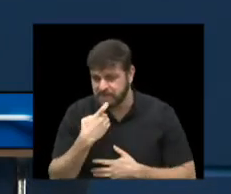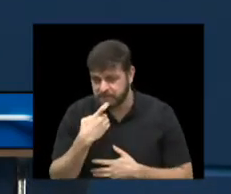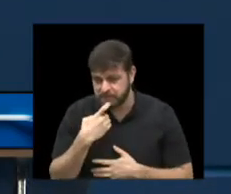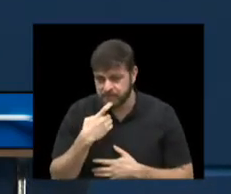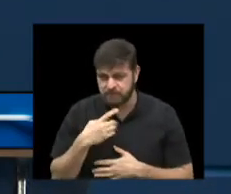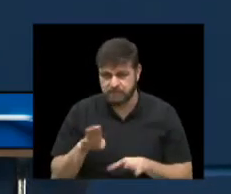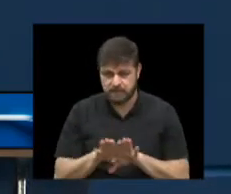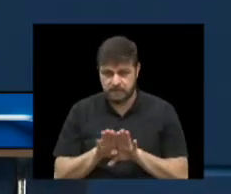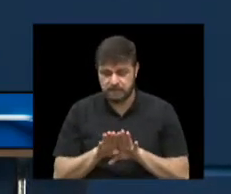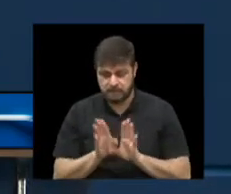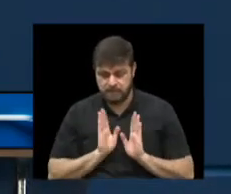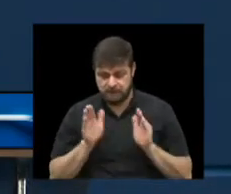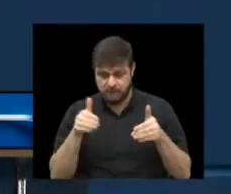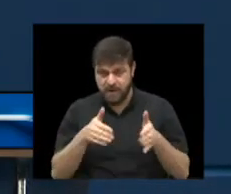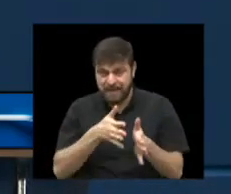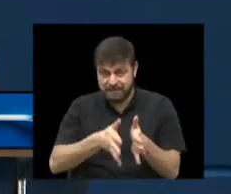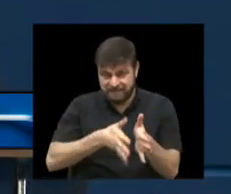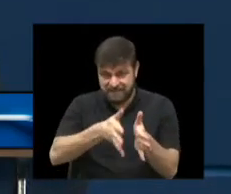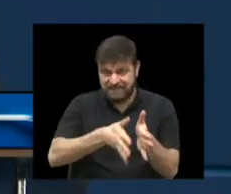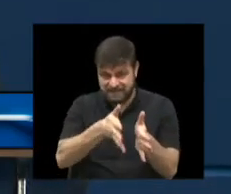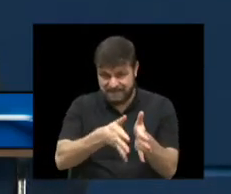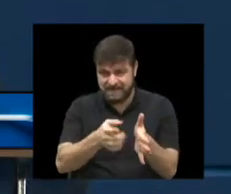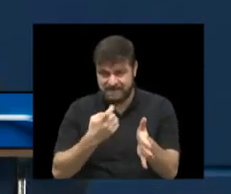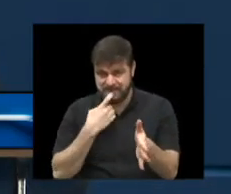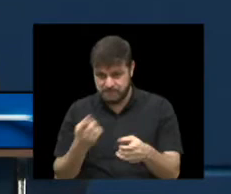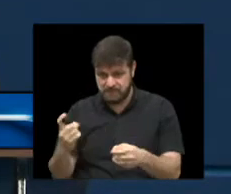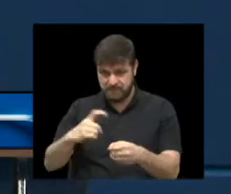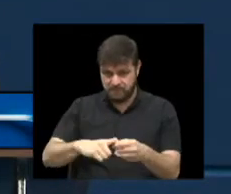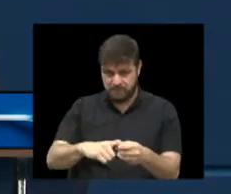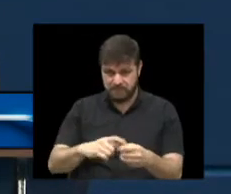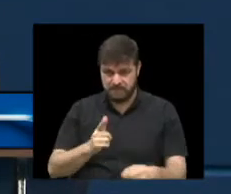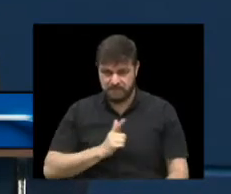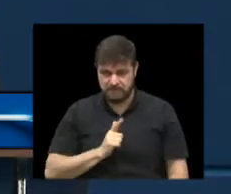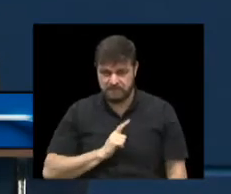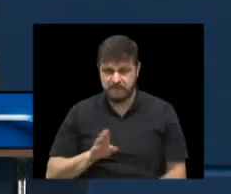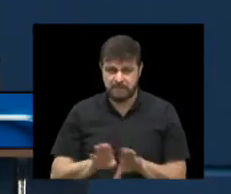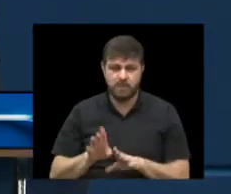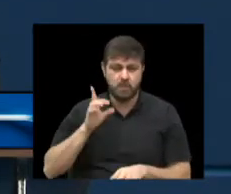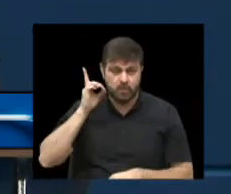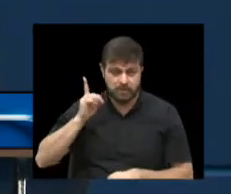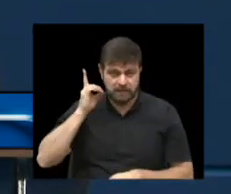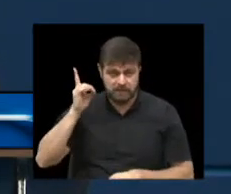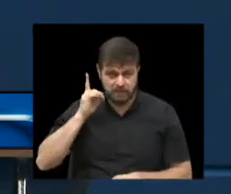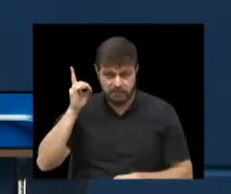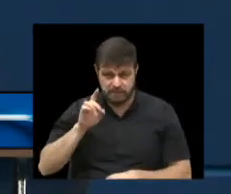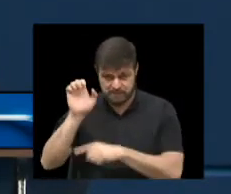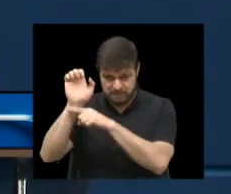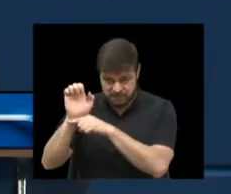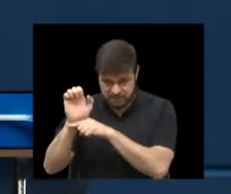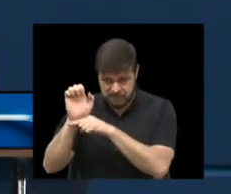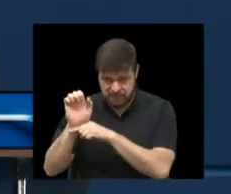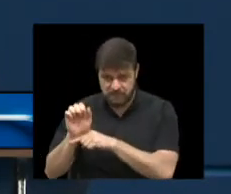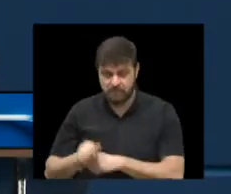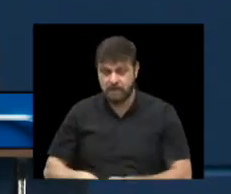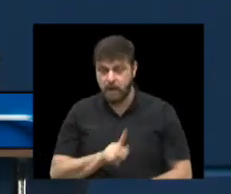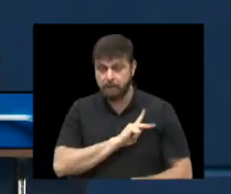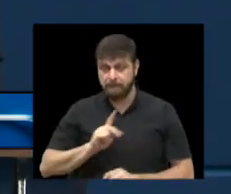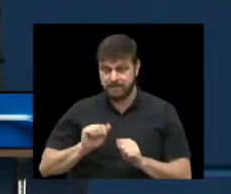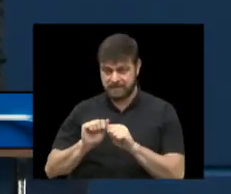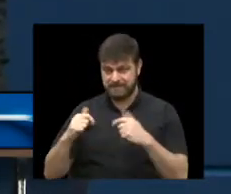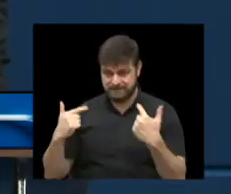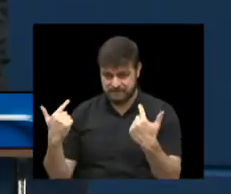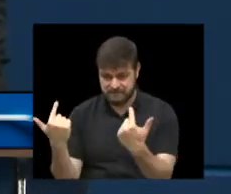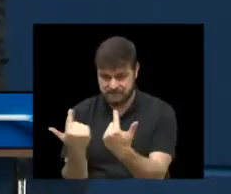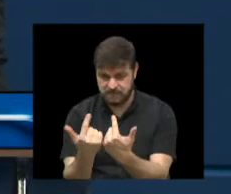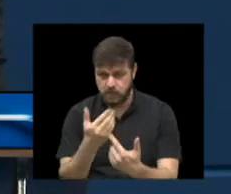que estiveram presentes naquele lugar o deputado estadual, presidente da Assembleia Legislativa, o